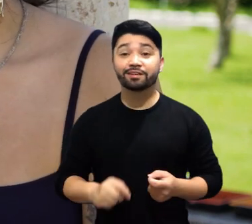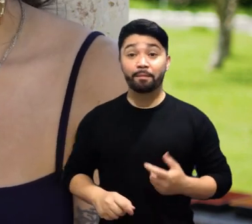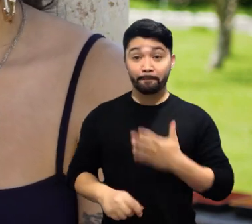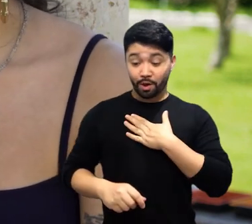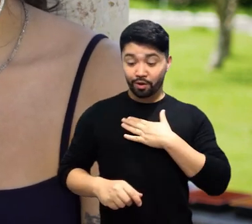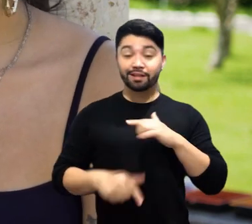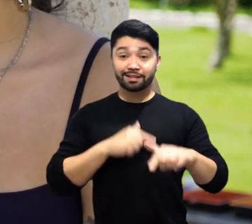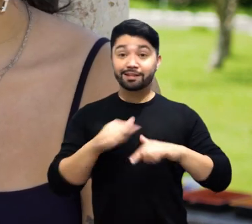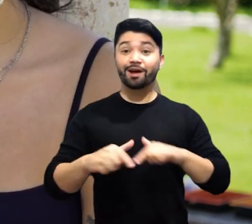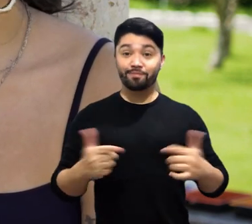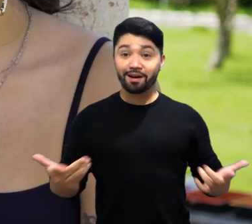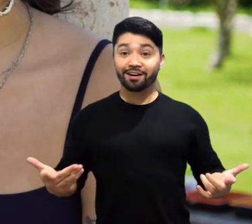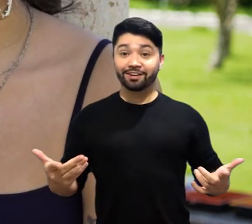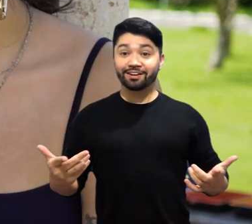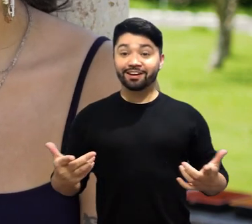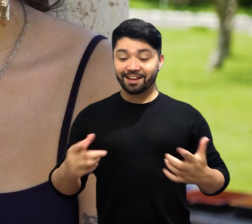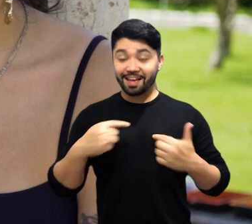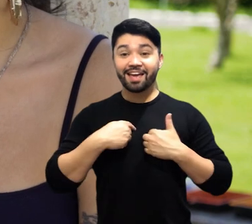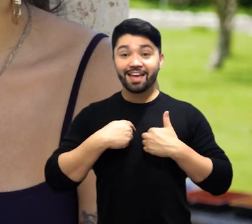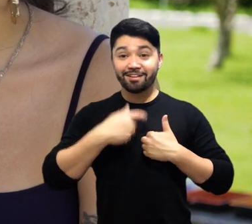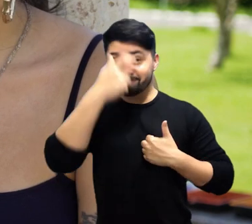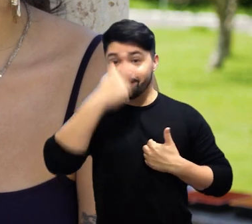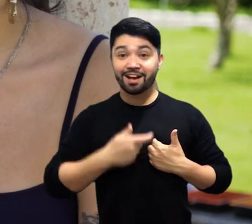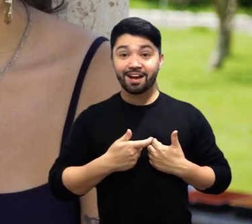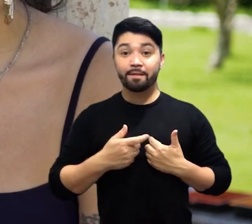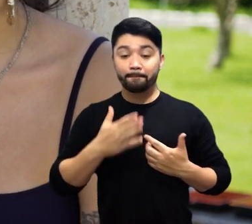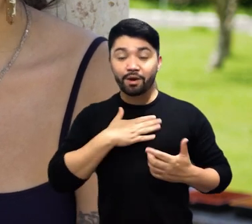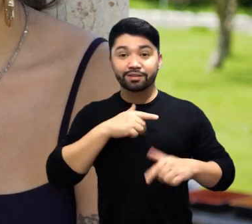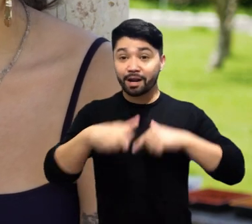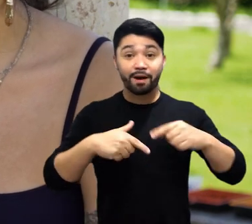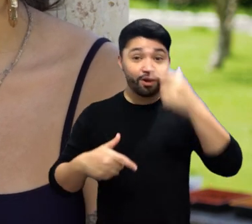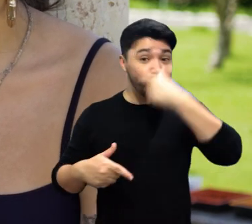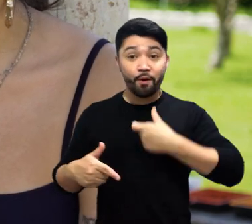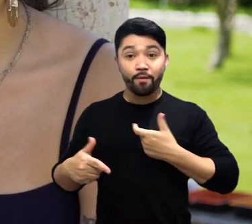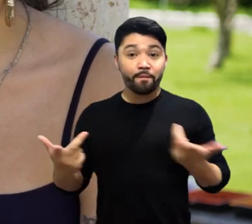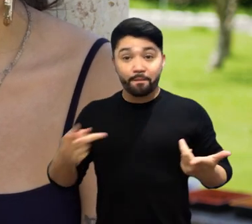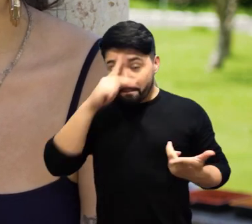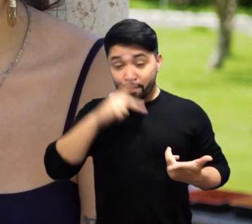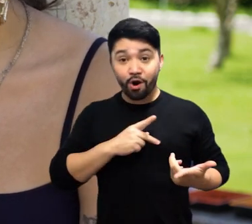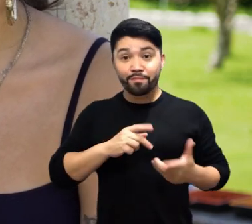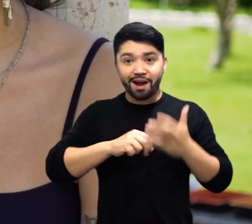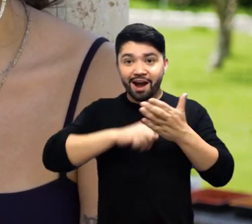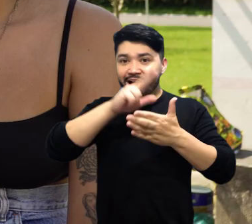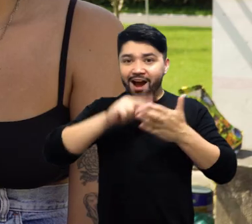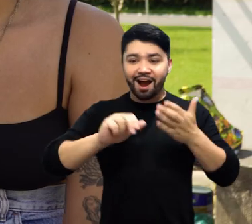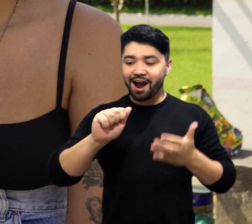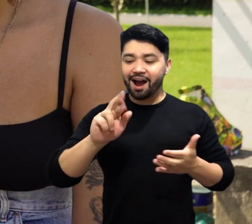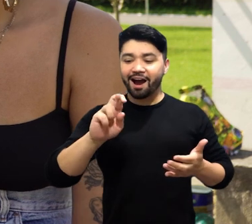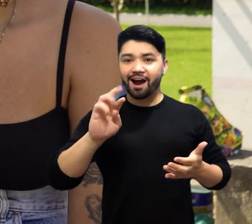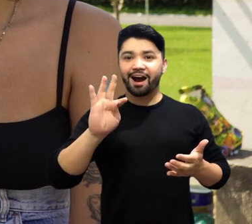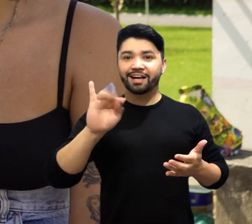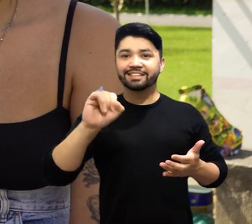meu trabalho, pra mim, é indissociável de quem eu sou. Não tenho como falar de mim sem falar do meu trabalho, porque o meu trabalho, a arte, é a paixão da minha vida. Assim,